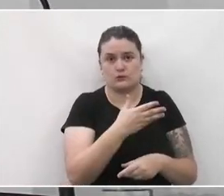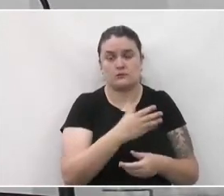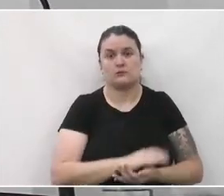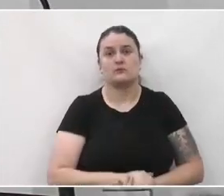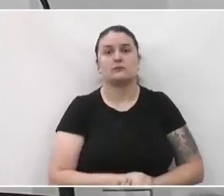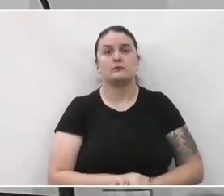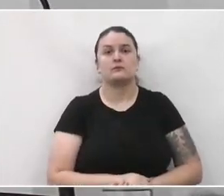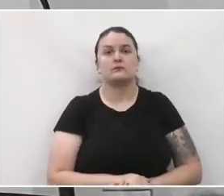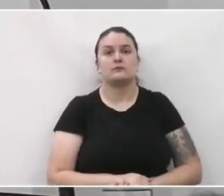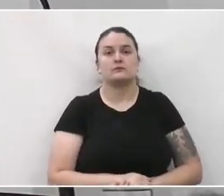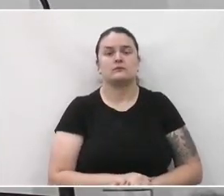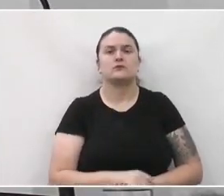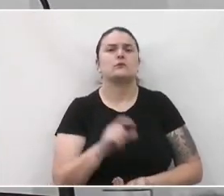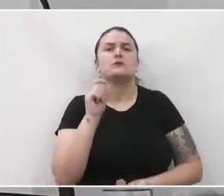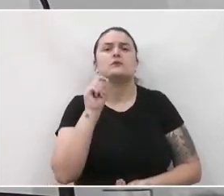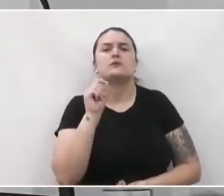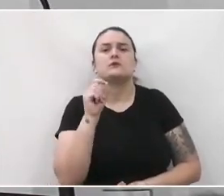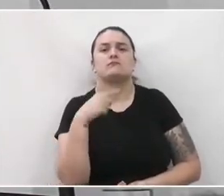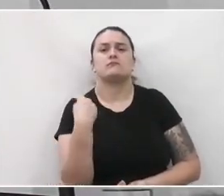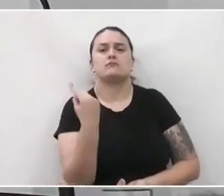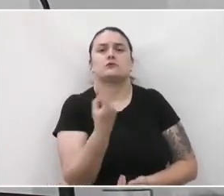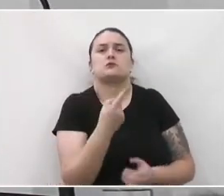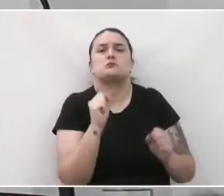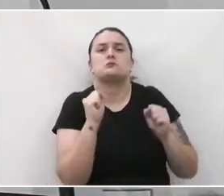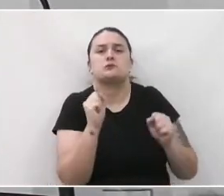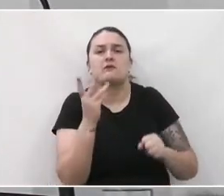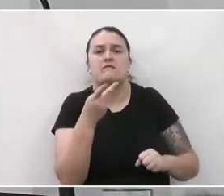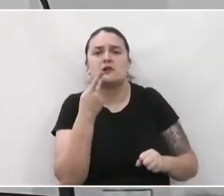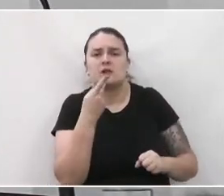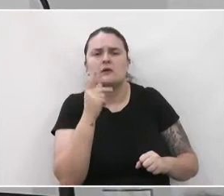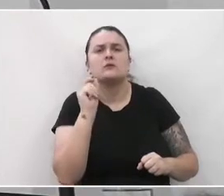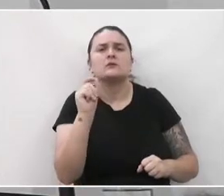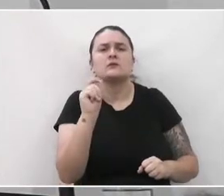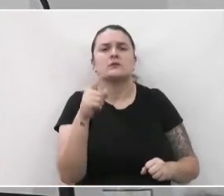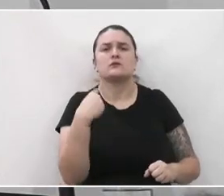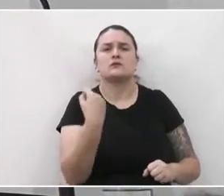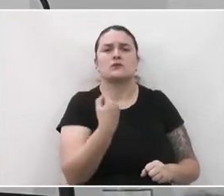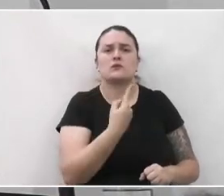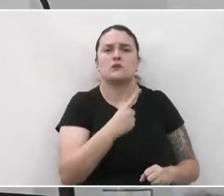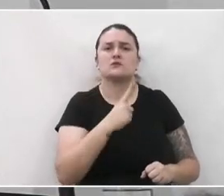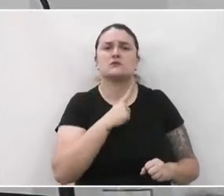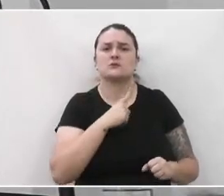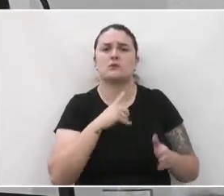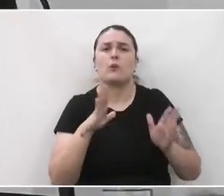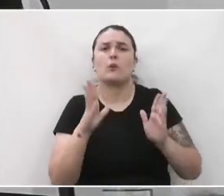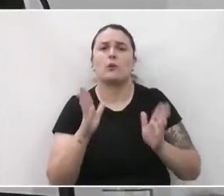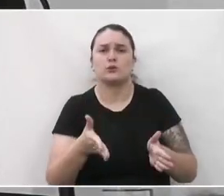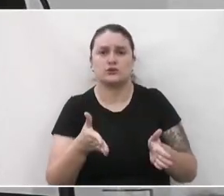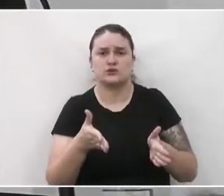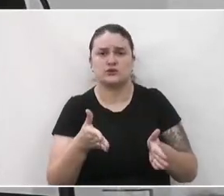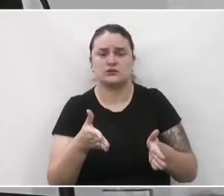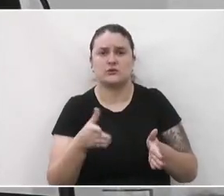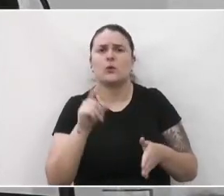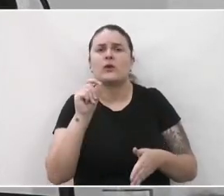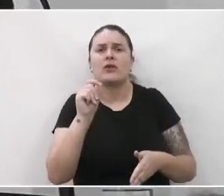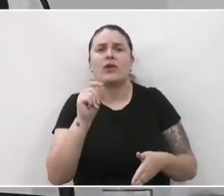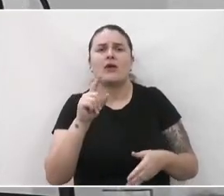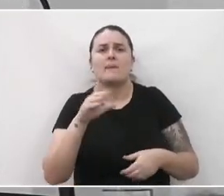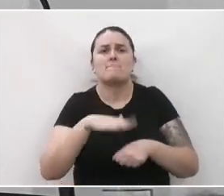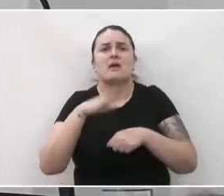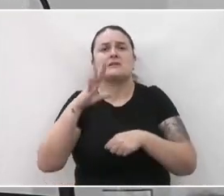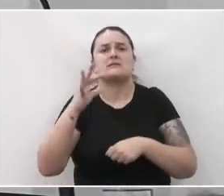isso. O que nós podemos falar? O que temos hoje de correto